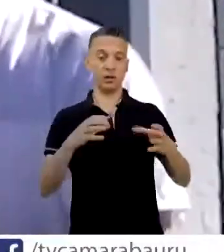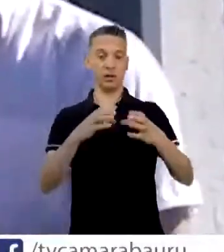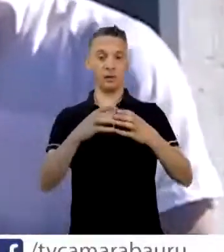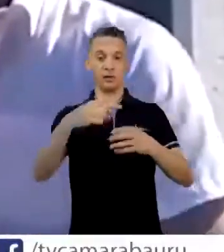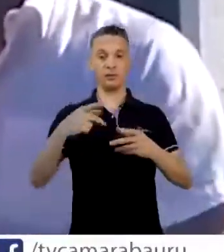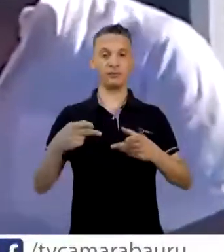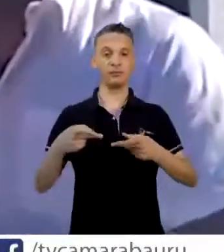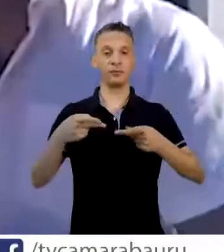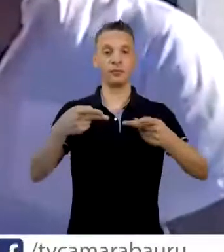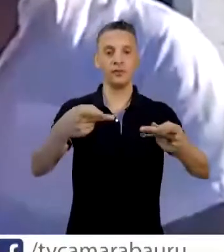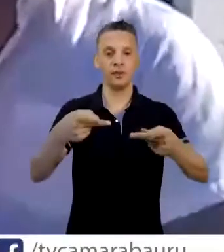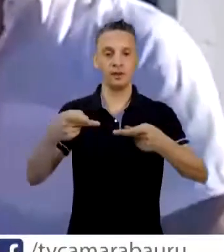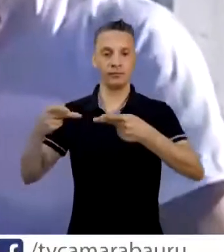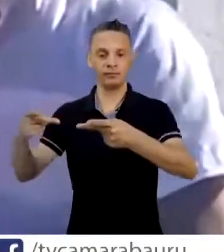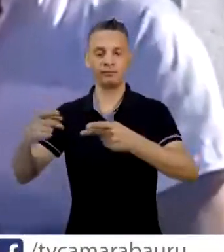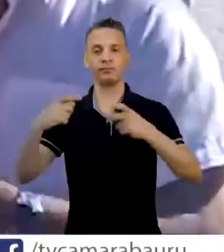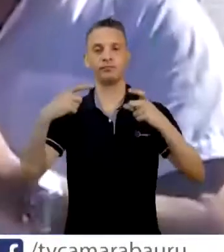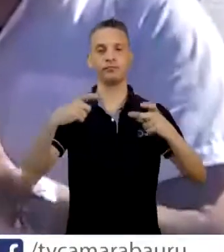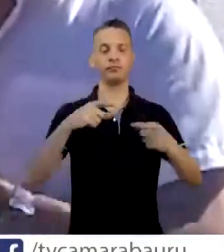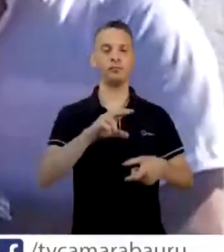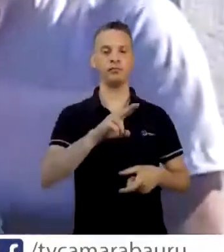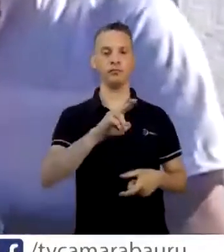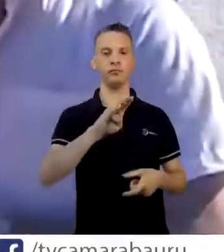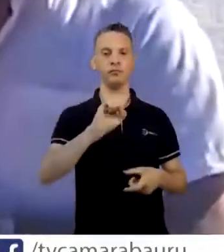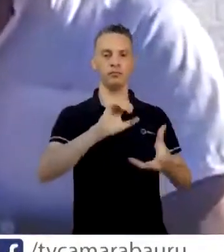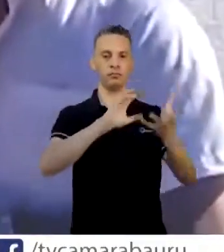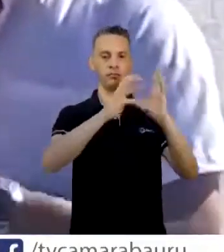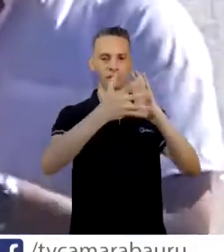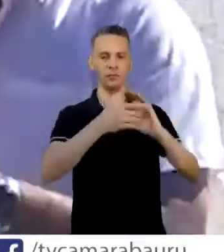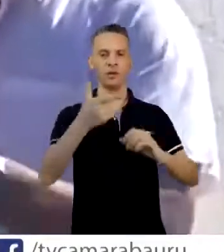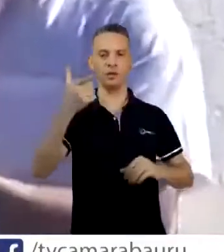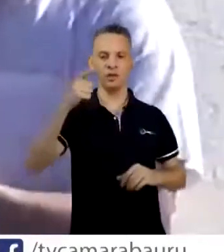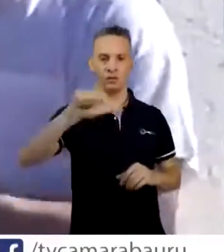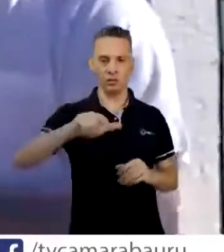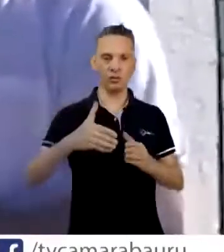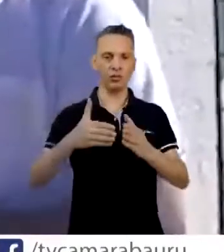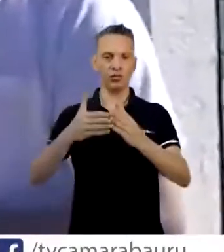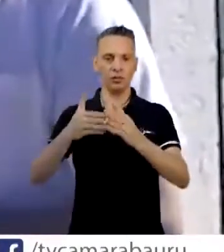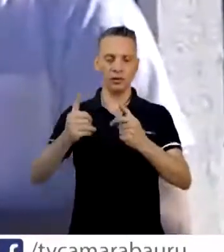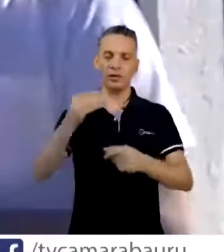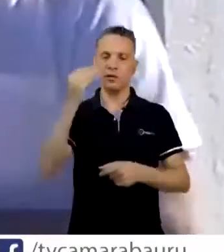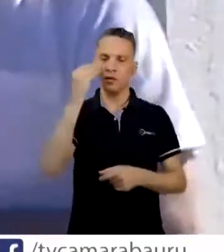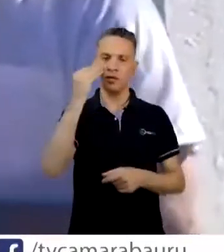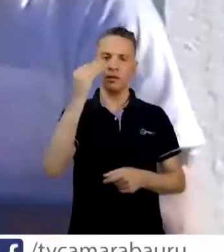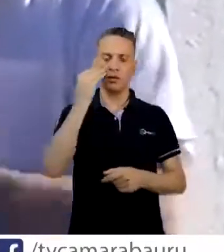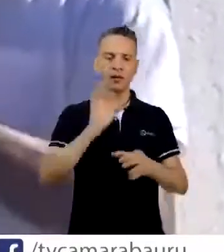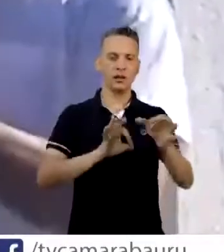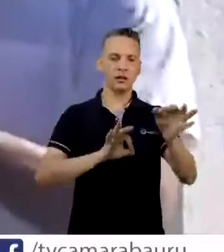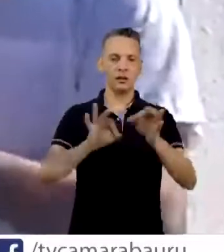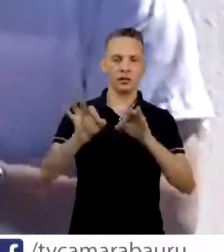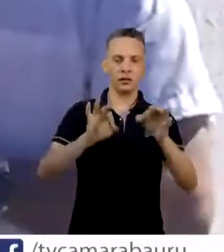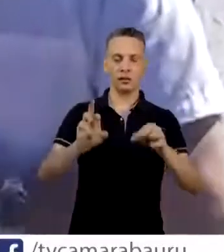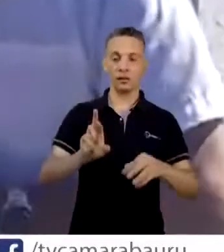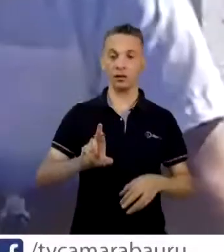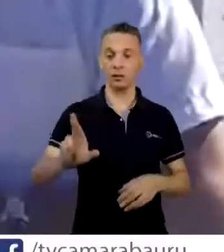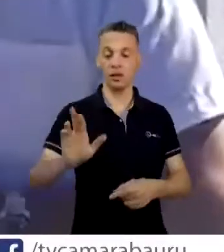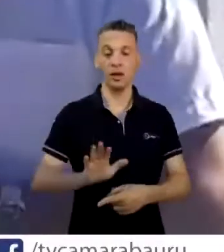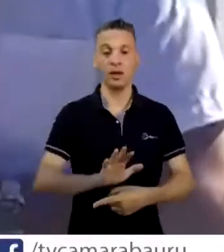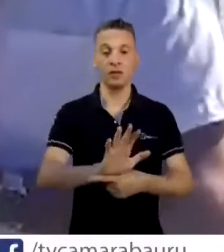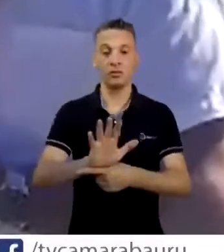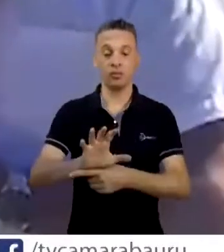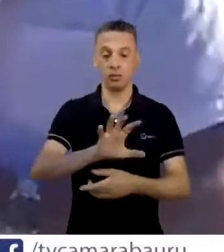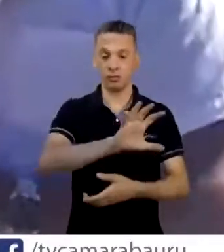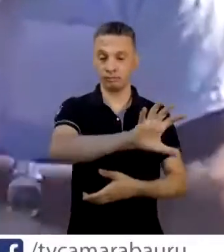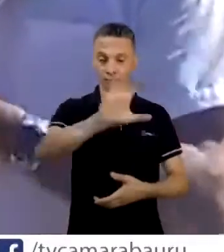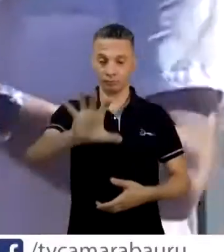Por estar realmente mais uma vez aí tentando, né, buscar realmente dar uma resposta a esta região da cidade que muito tem crescido